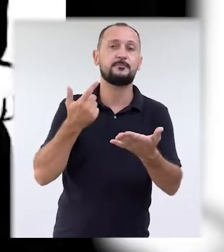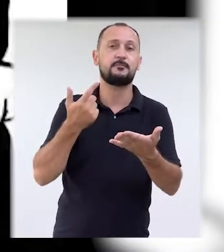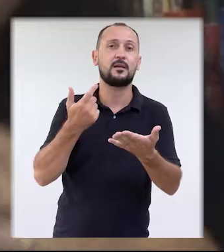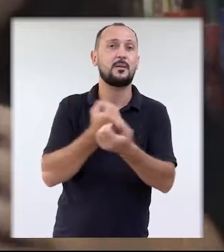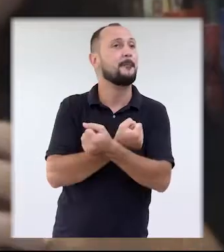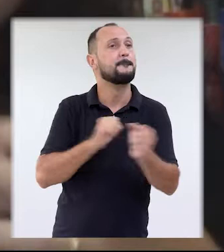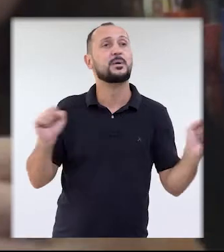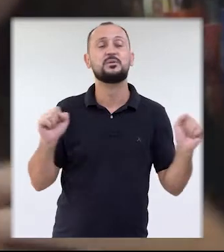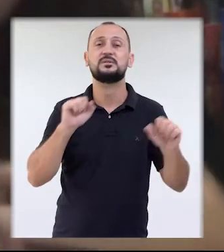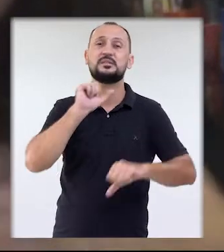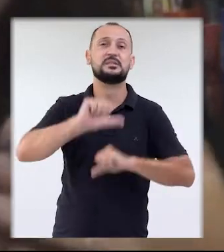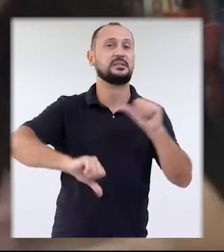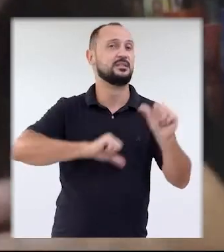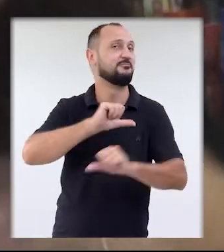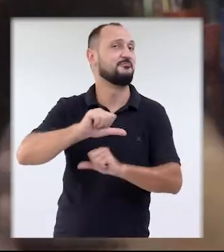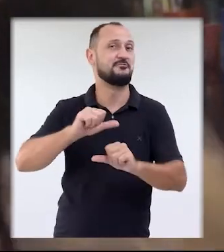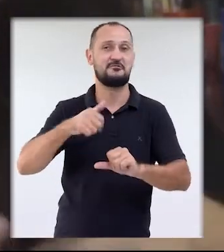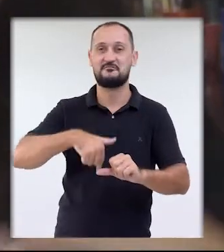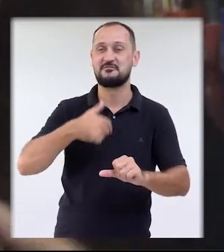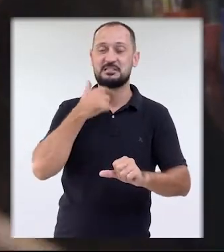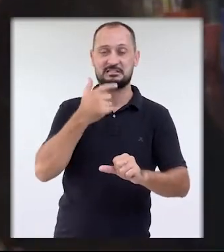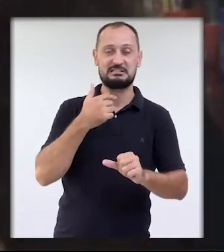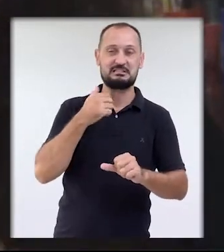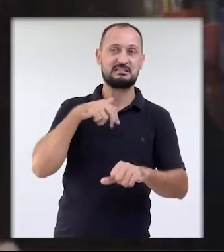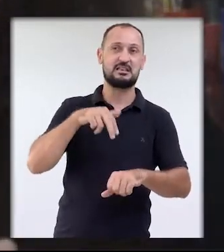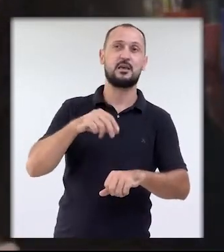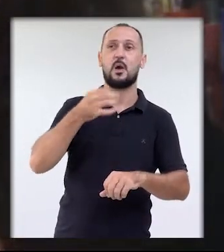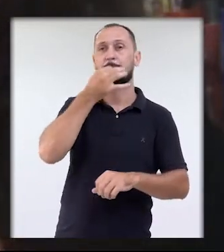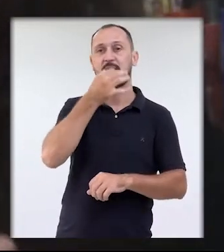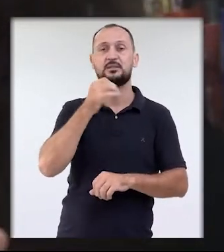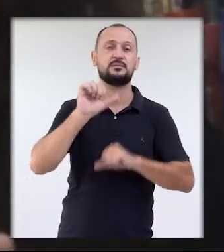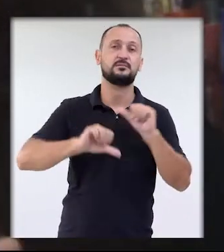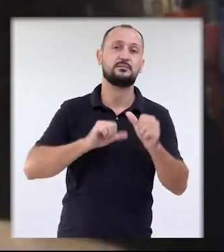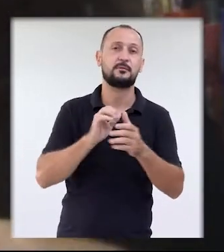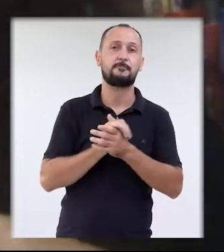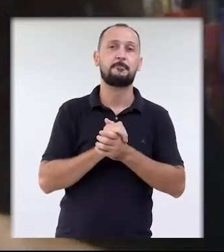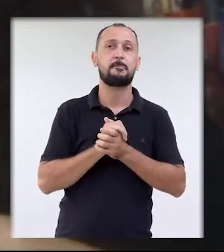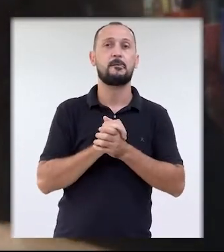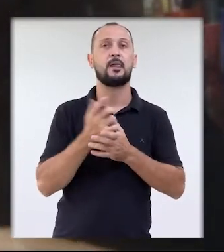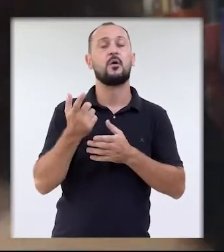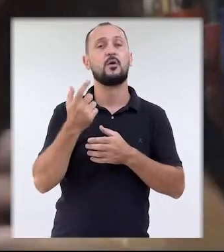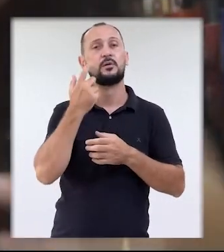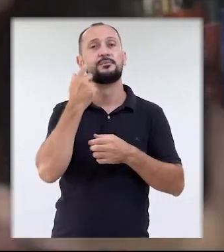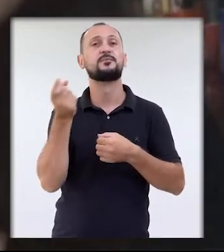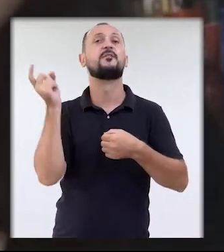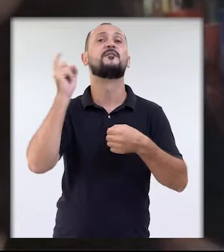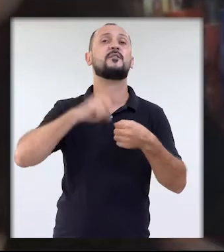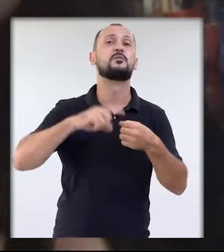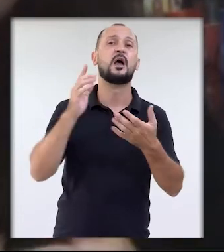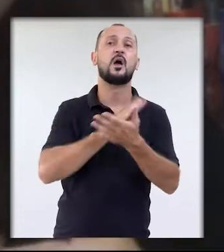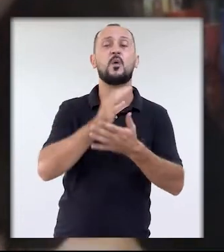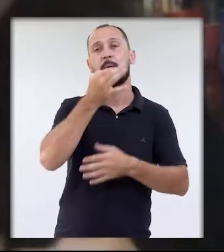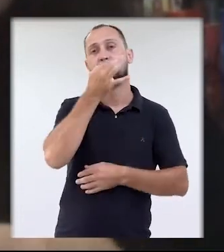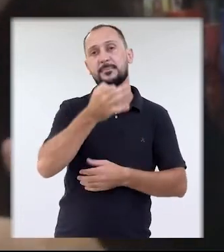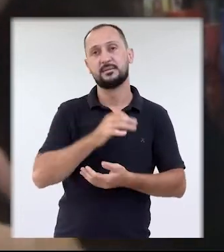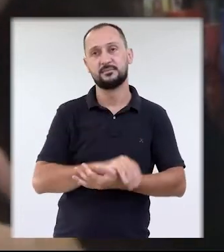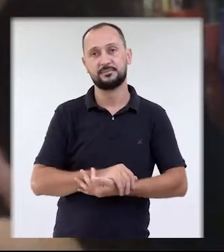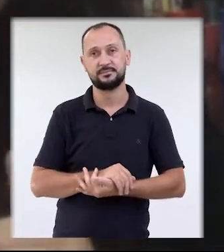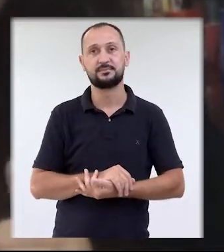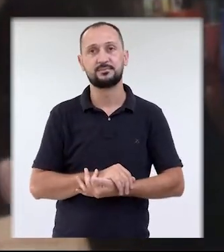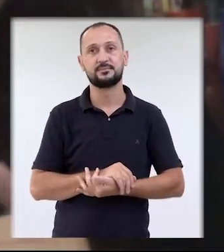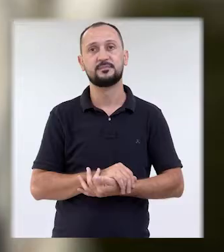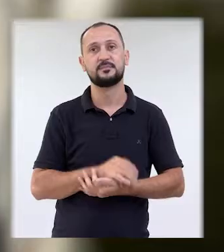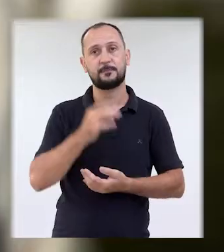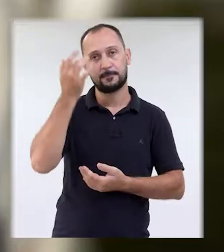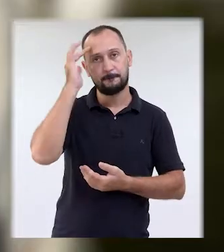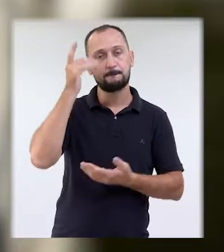é impossível a gente não mudar uma opinião nossa ou não reconsiderar alguma opinião nossa. Então,